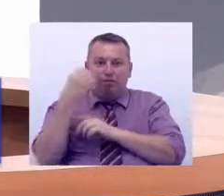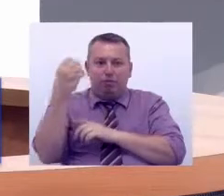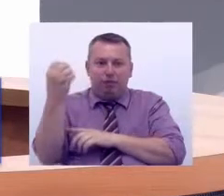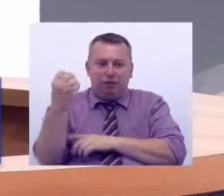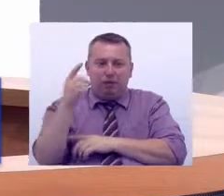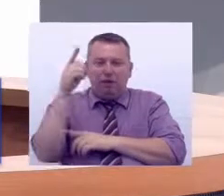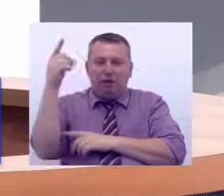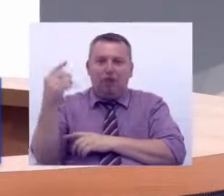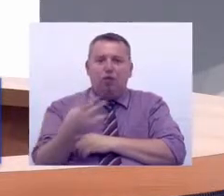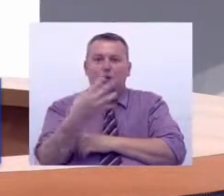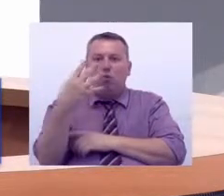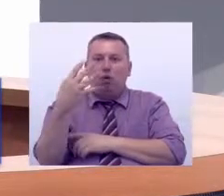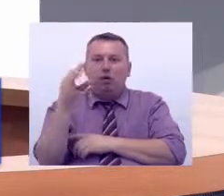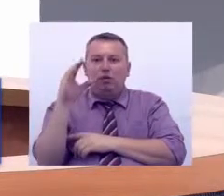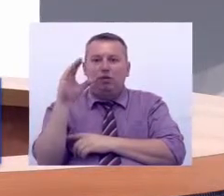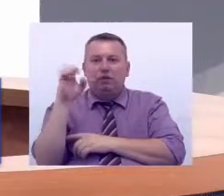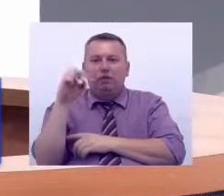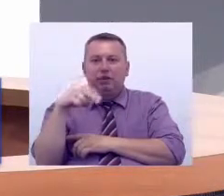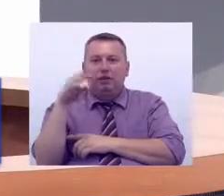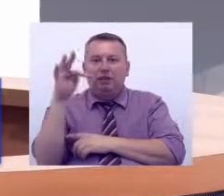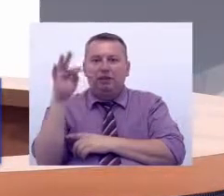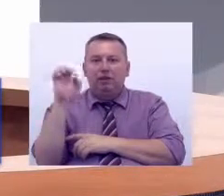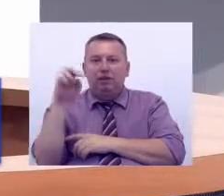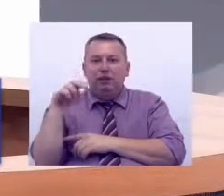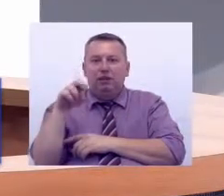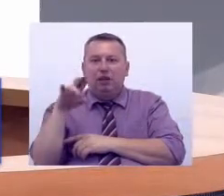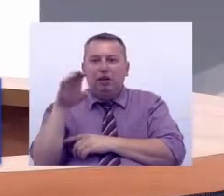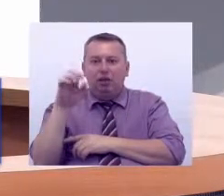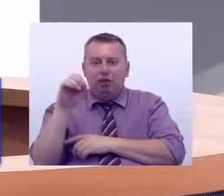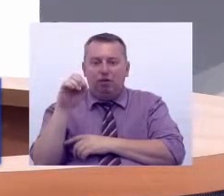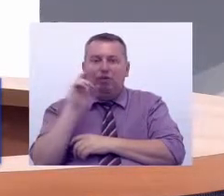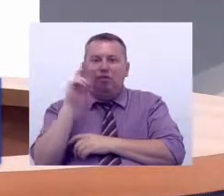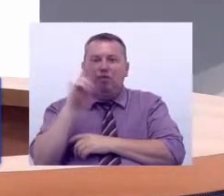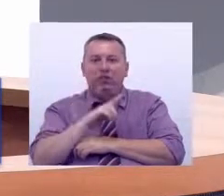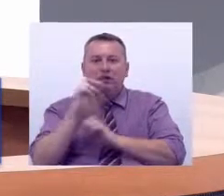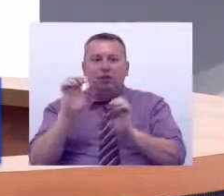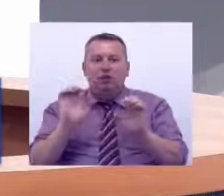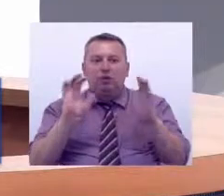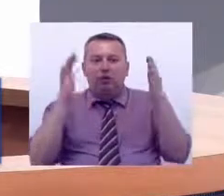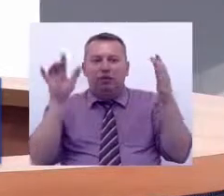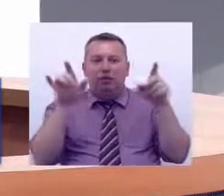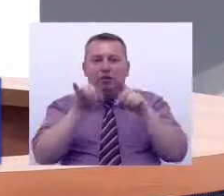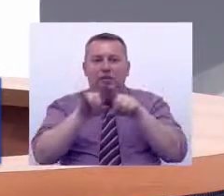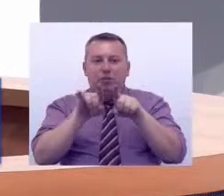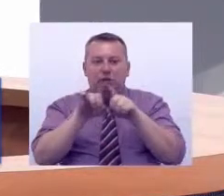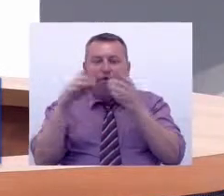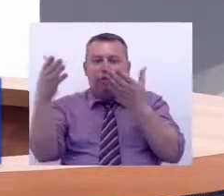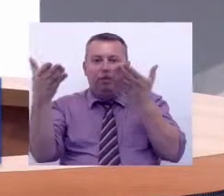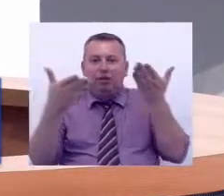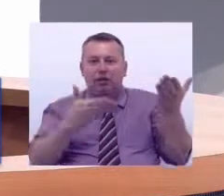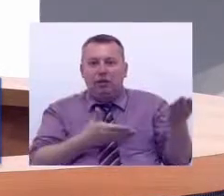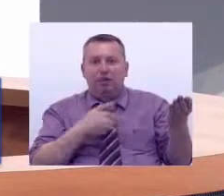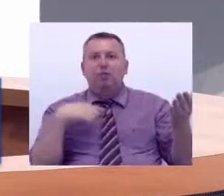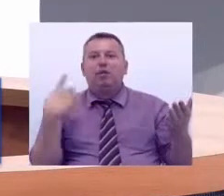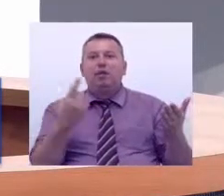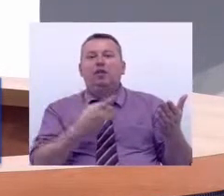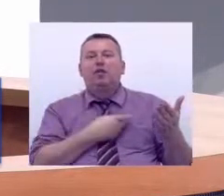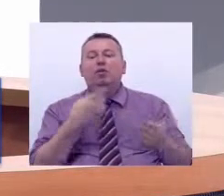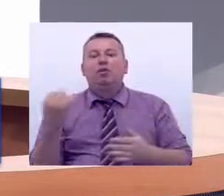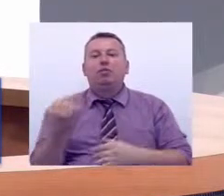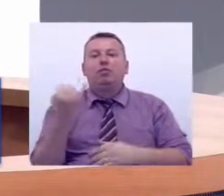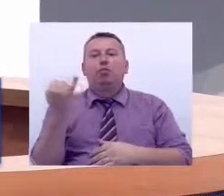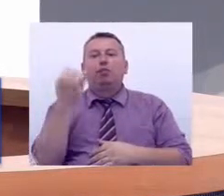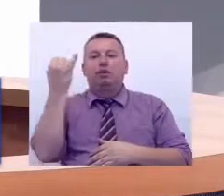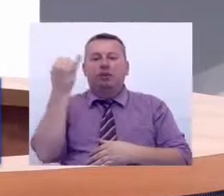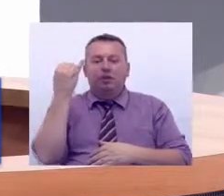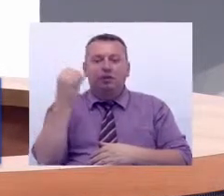Quarto Centenário, descendo, prestigiando o evento, o que traz para nós essa importância